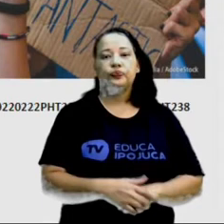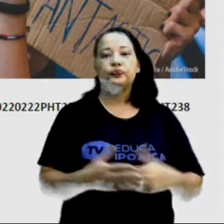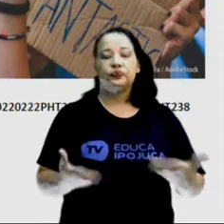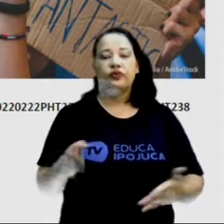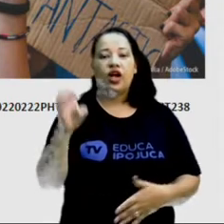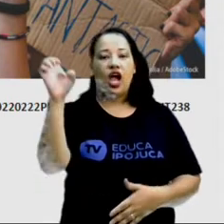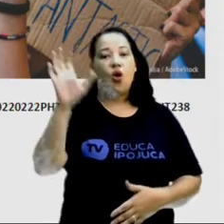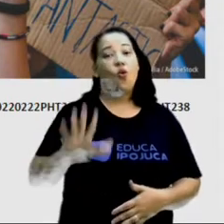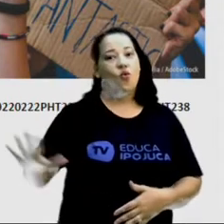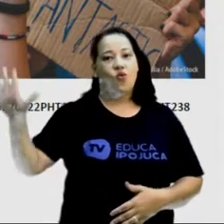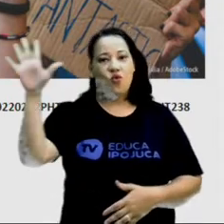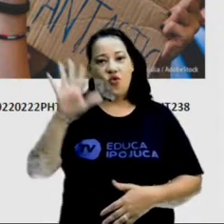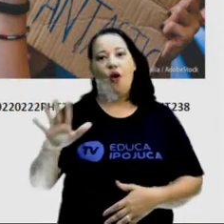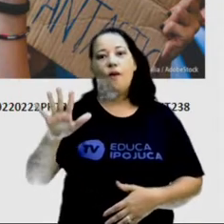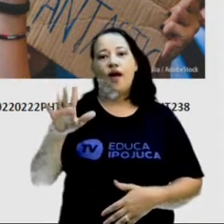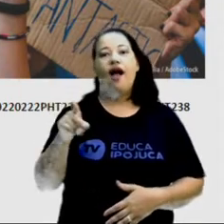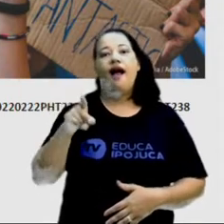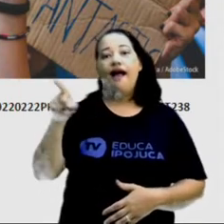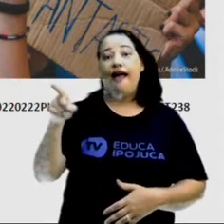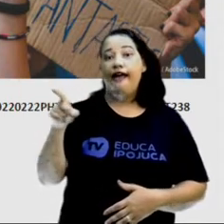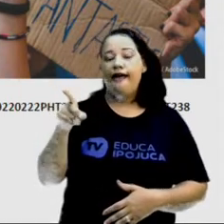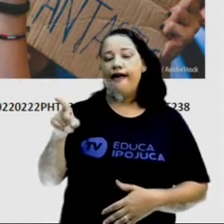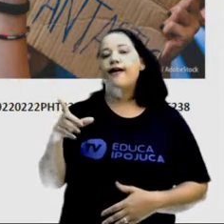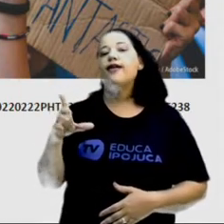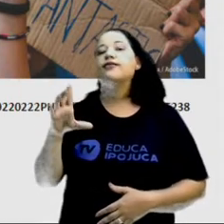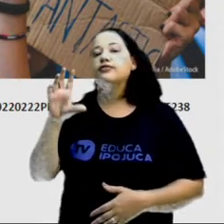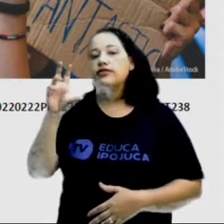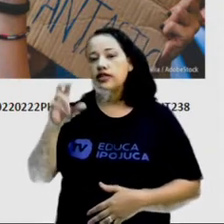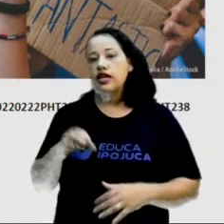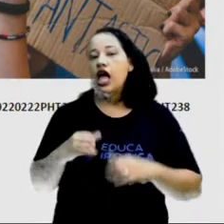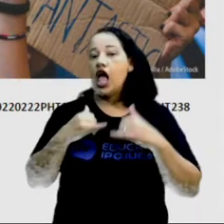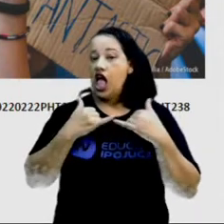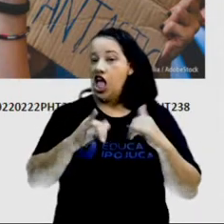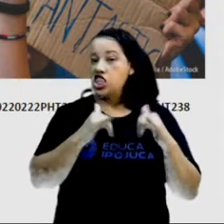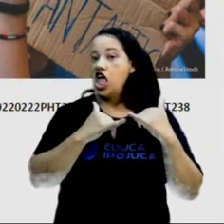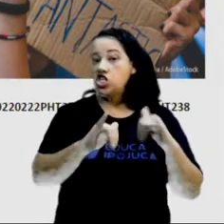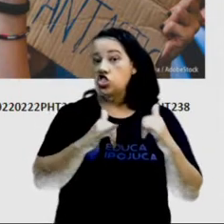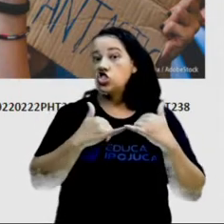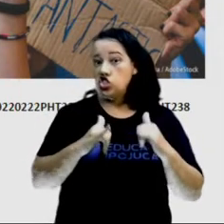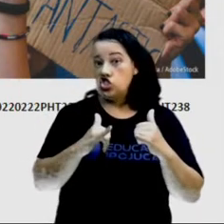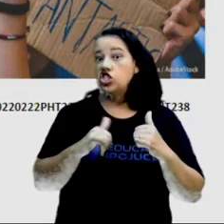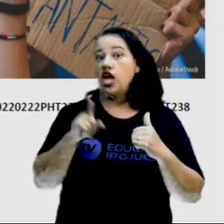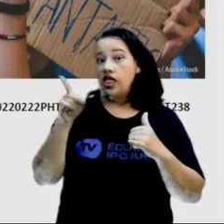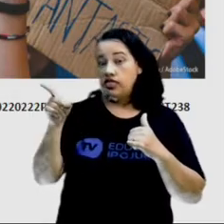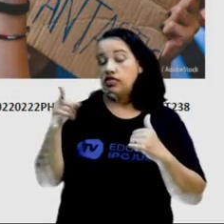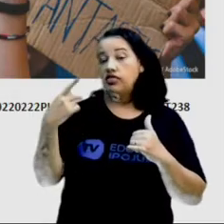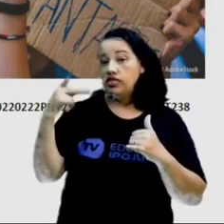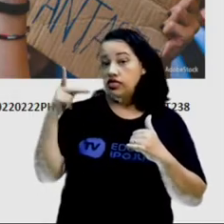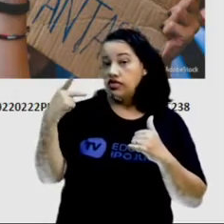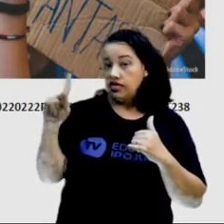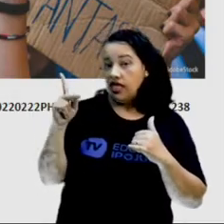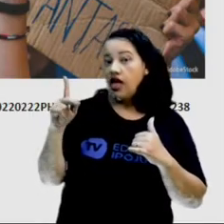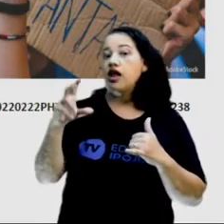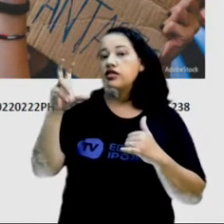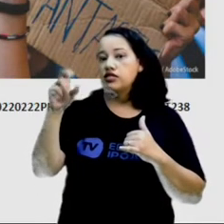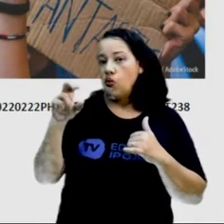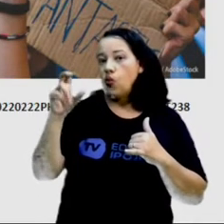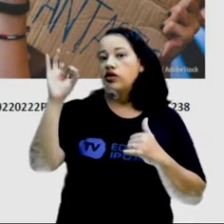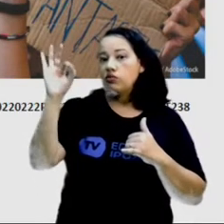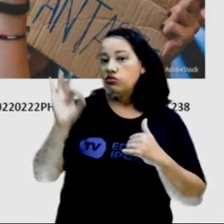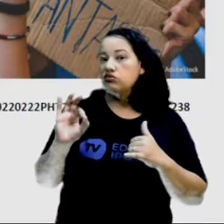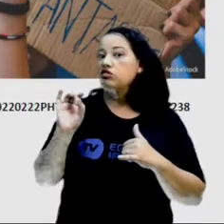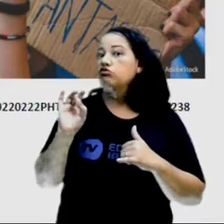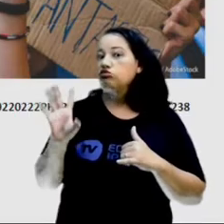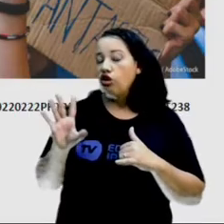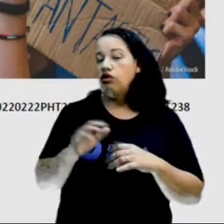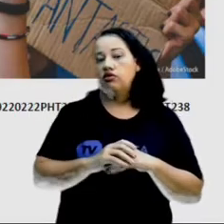A Europa produz metade da energia que consome e 50% de sua matriz